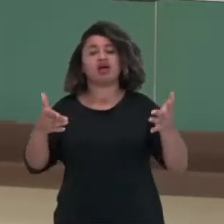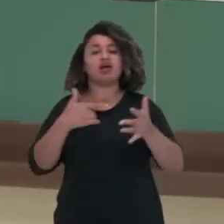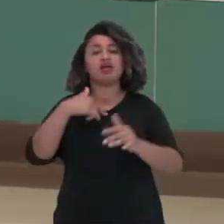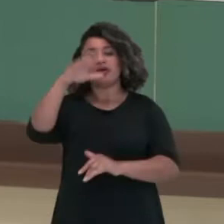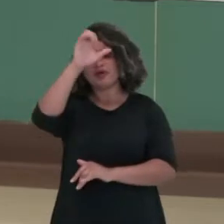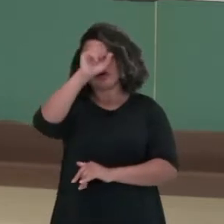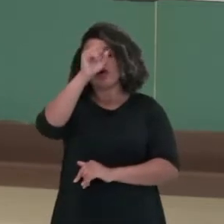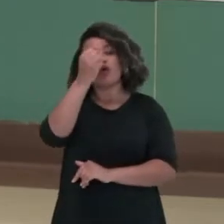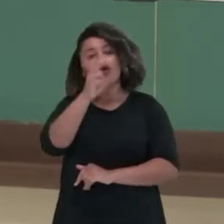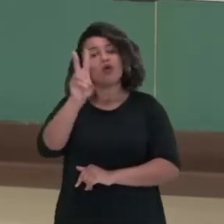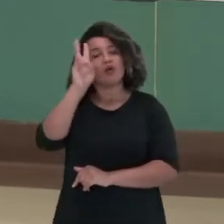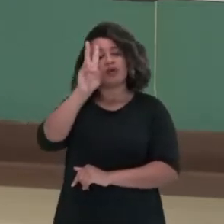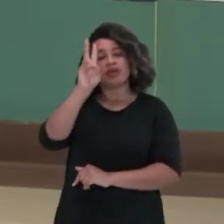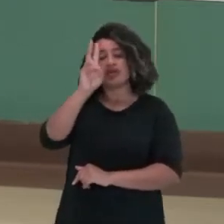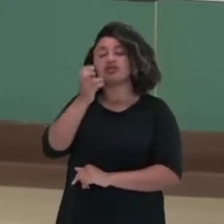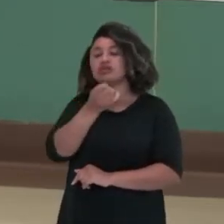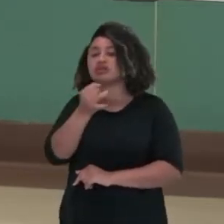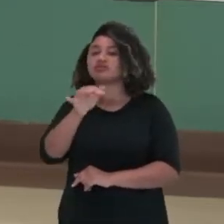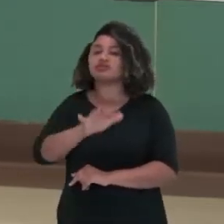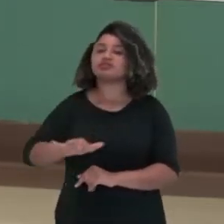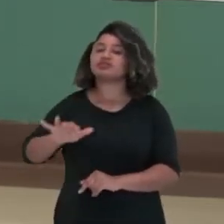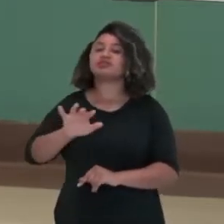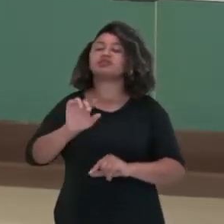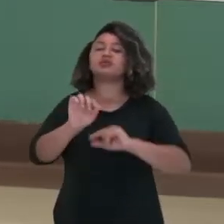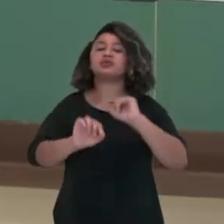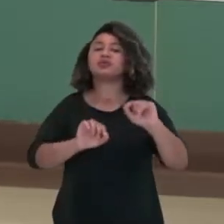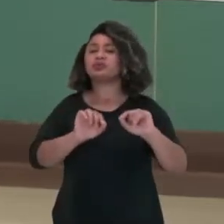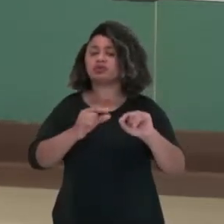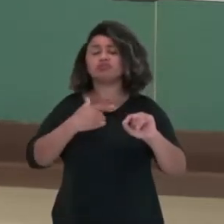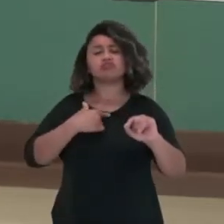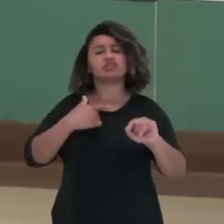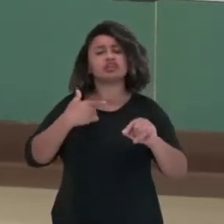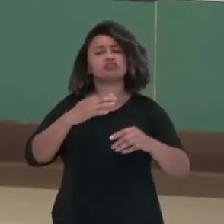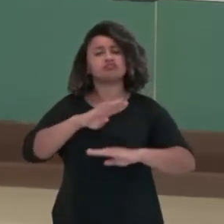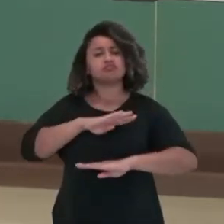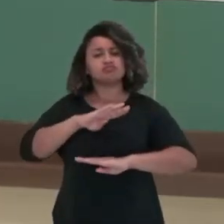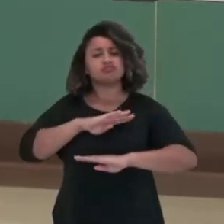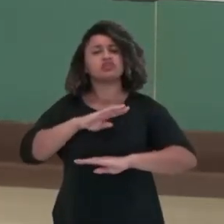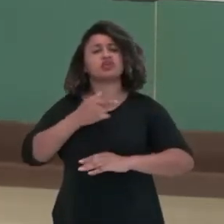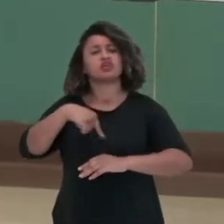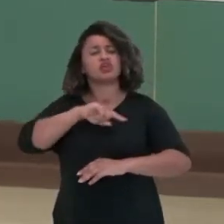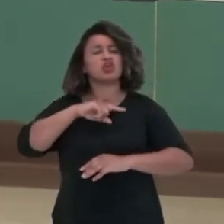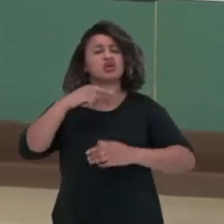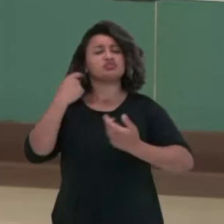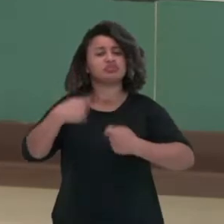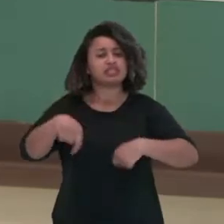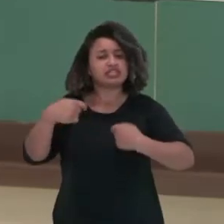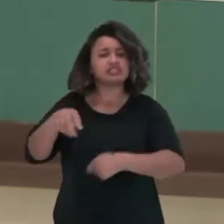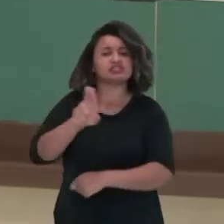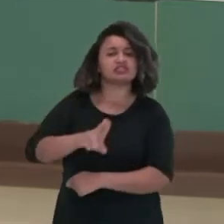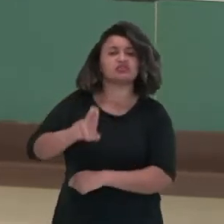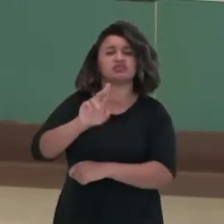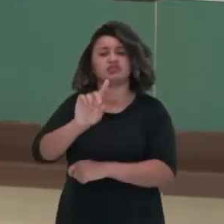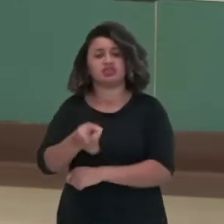ou relembrar algumas das situações então que nós realmente precisamos utilizar a vírgula. Vamos lá.